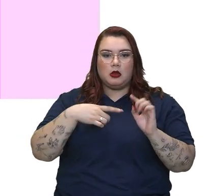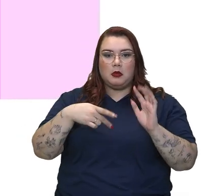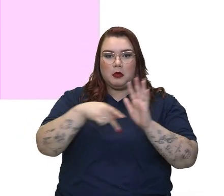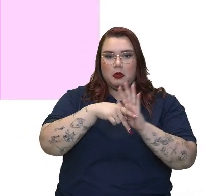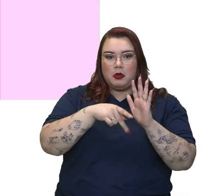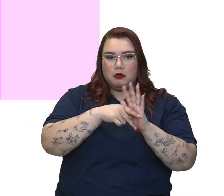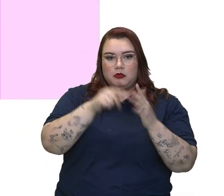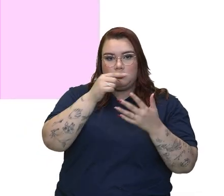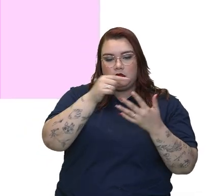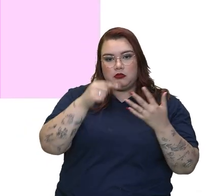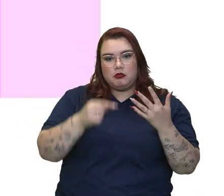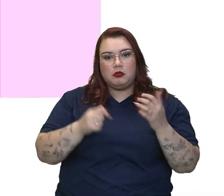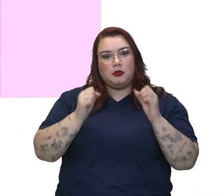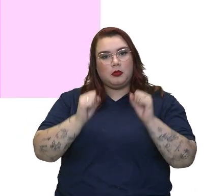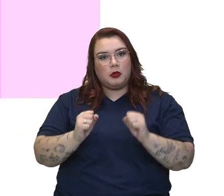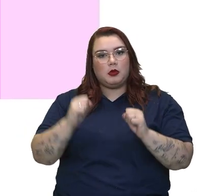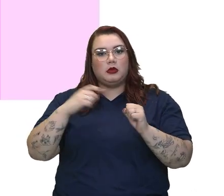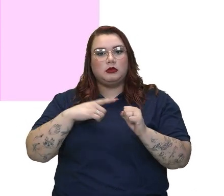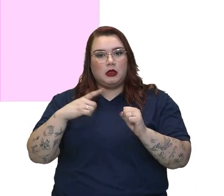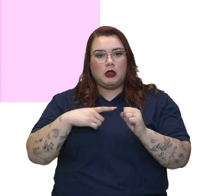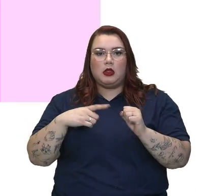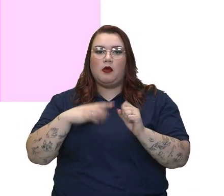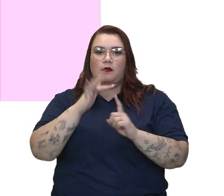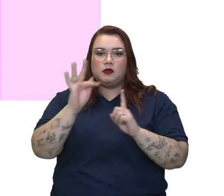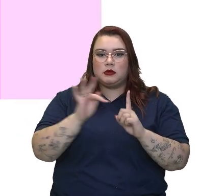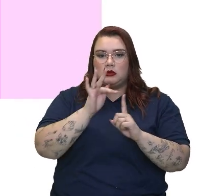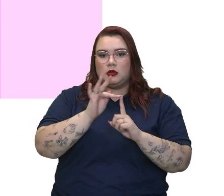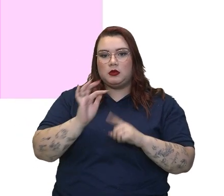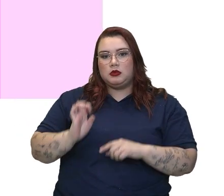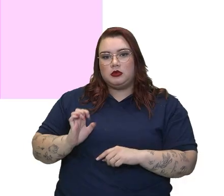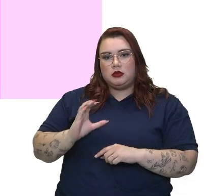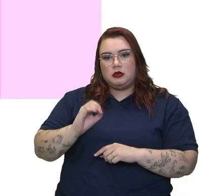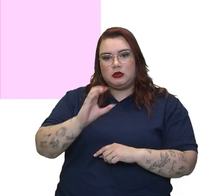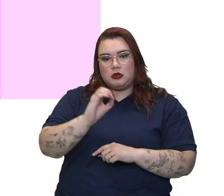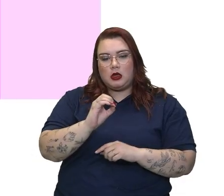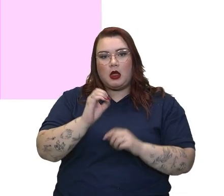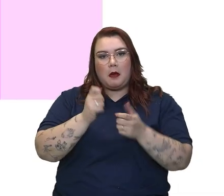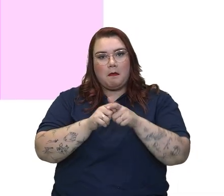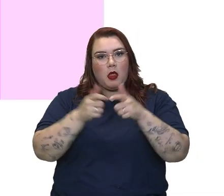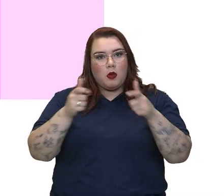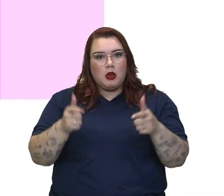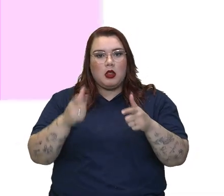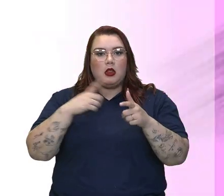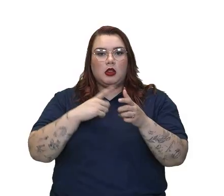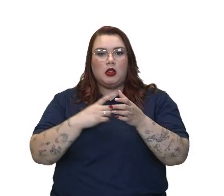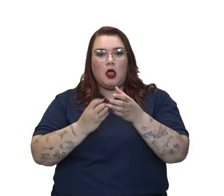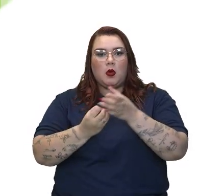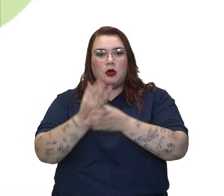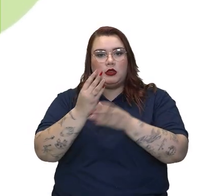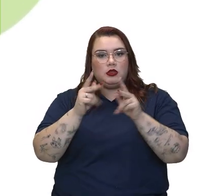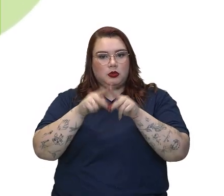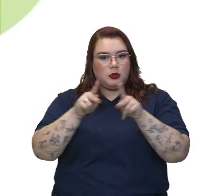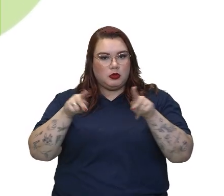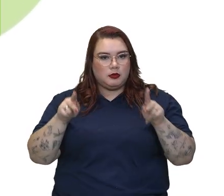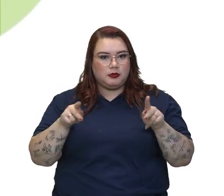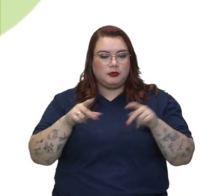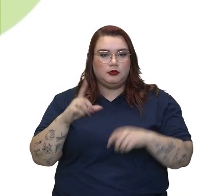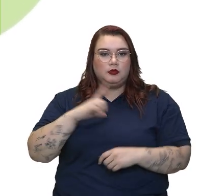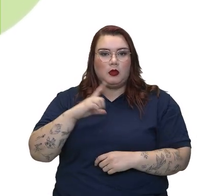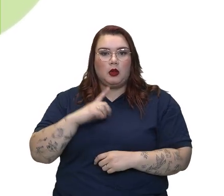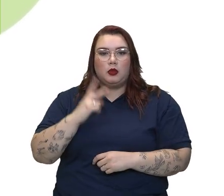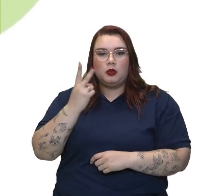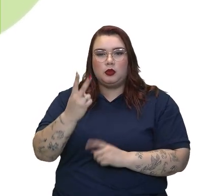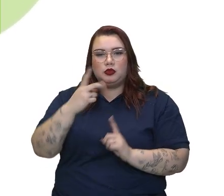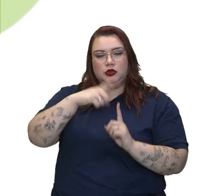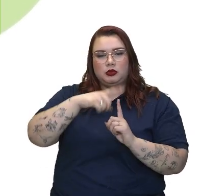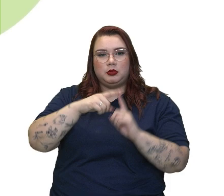também possam atuar como enzimas. A maioria é de origem proteica. Há duas formas de